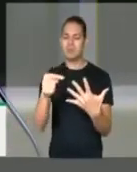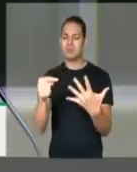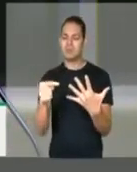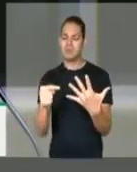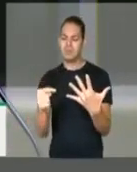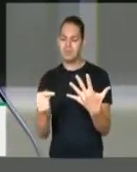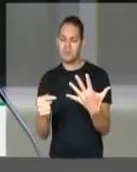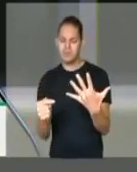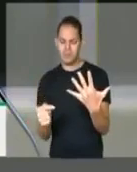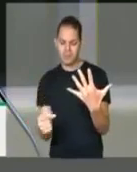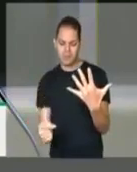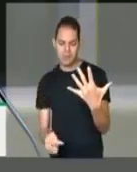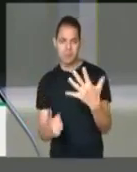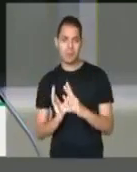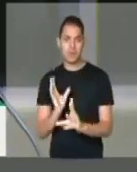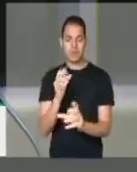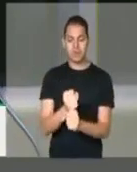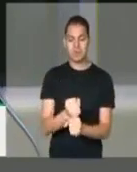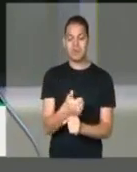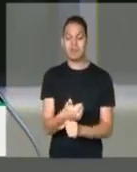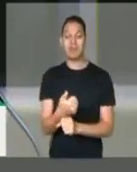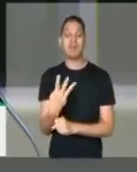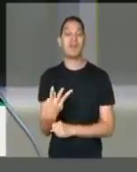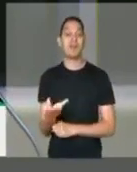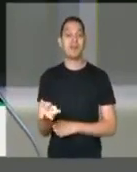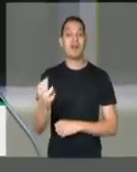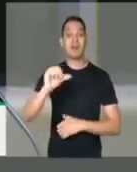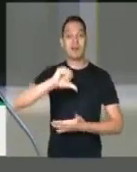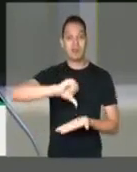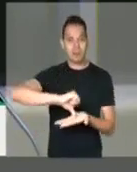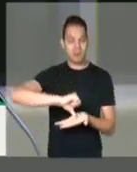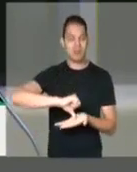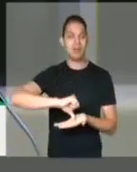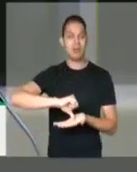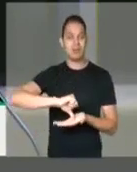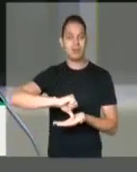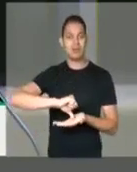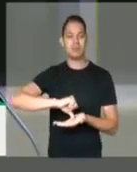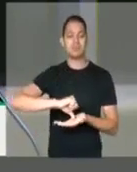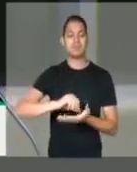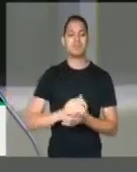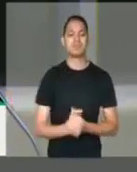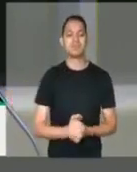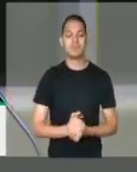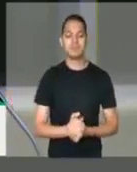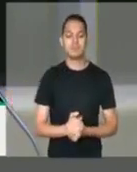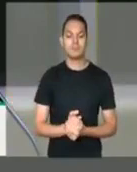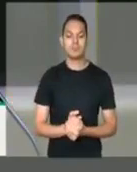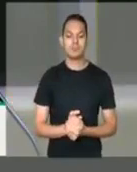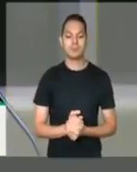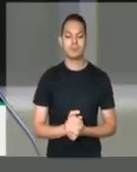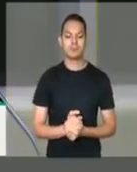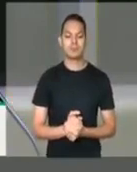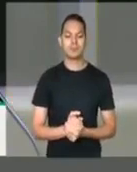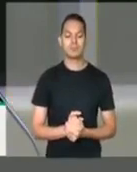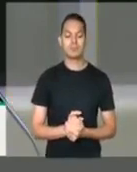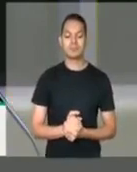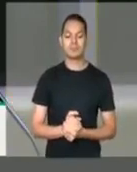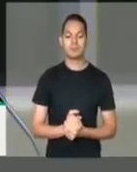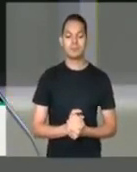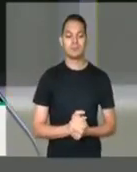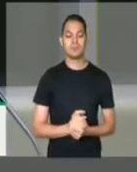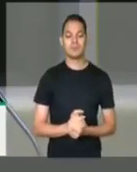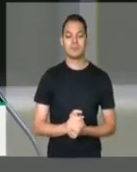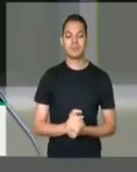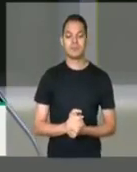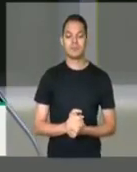em Curitiba, em dois vizinhos, em Francisco Beltrão, em Guarapuava, em Londrina, em Medianeira, em Pato